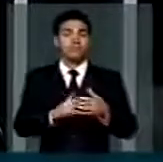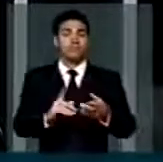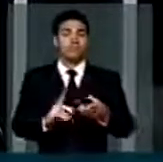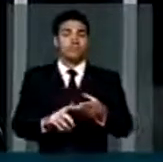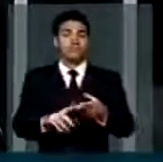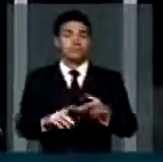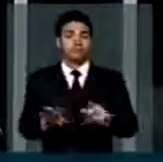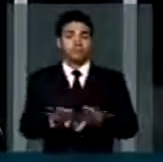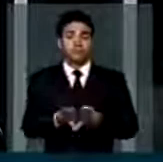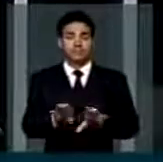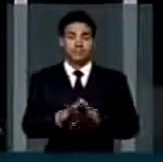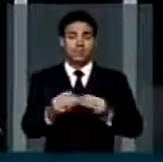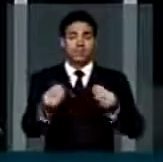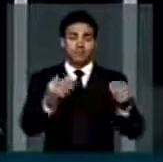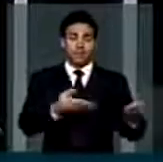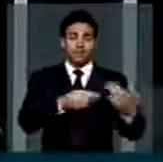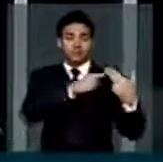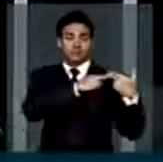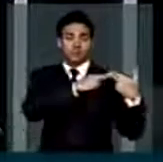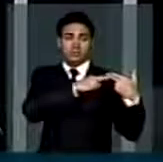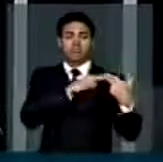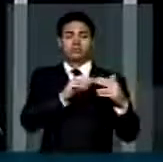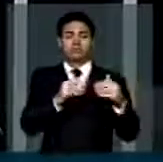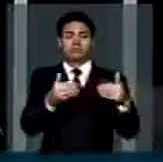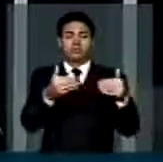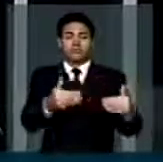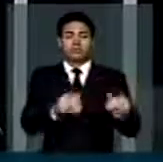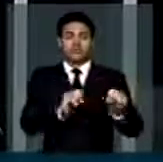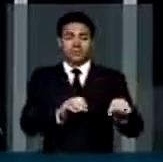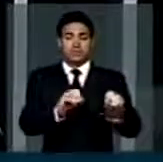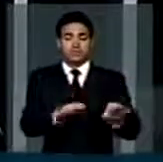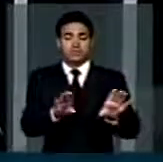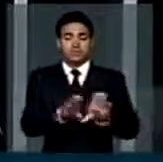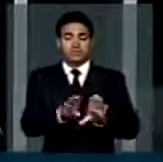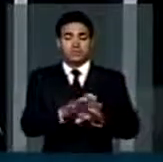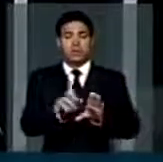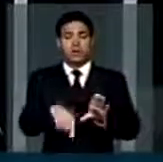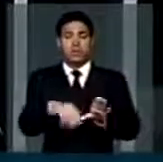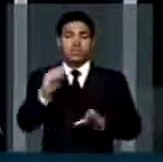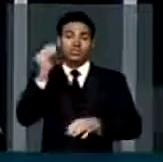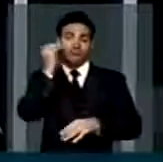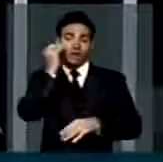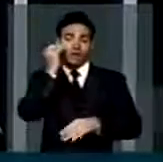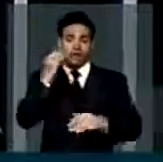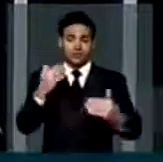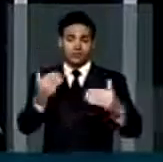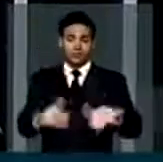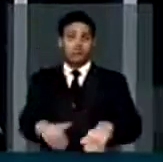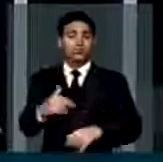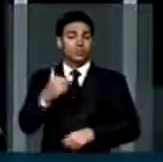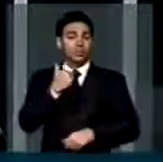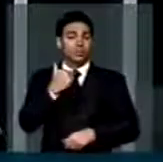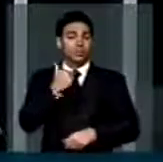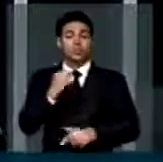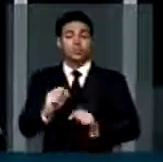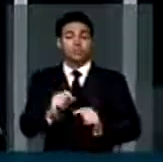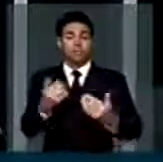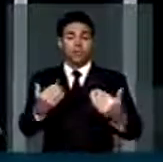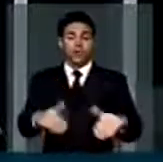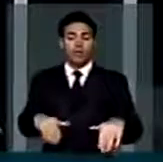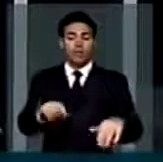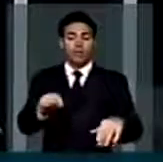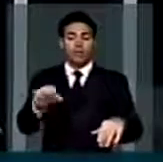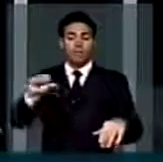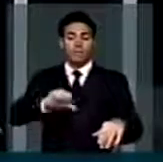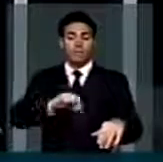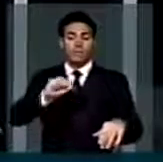transferir para o Ministério da Educação, nós estamos colocando que é um teste, não pode ser uma prova